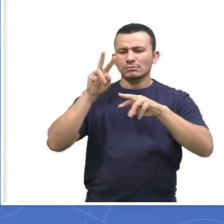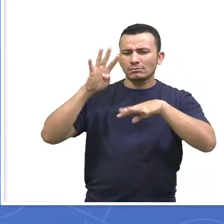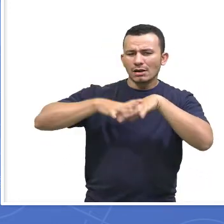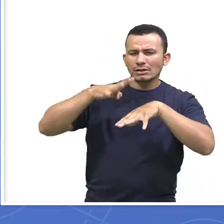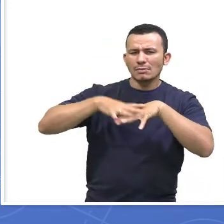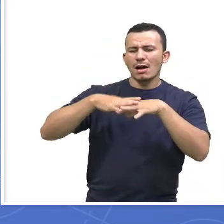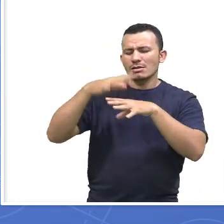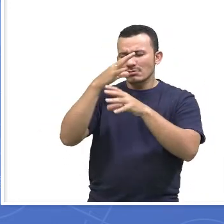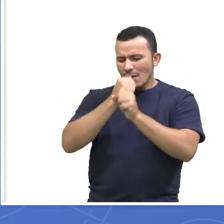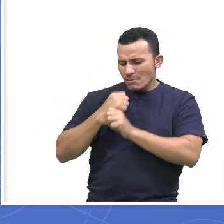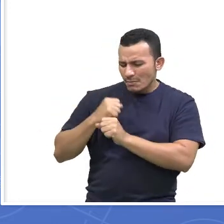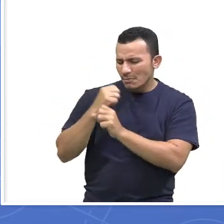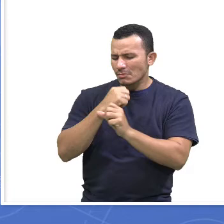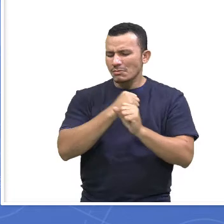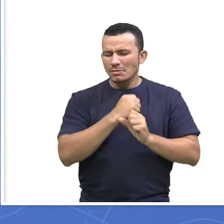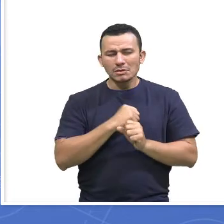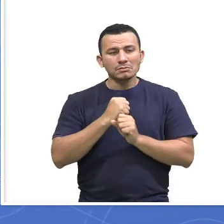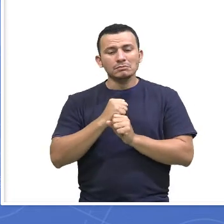matemático,